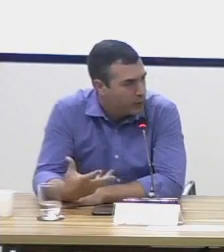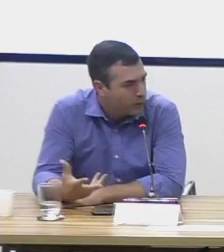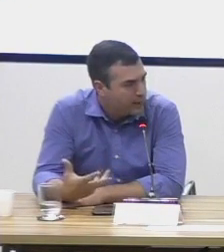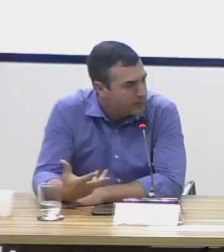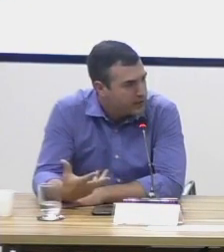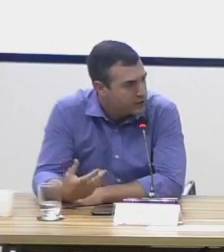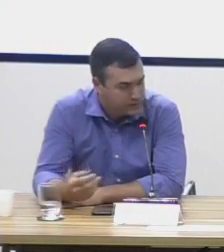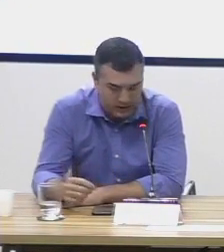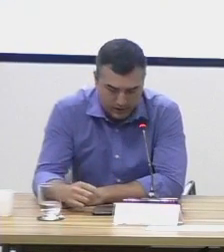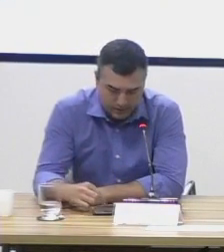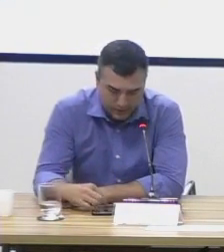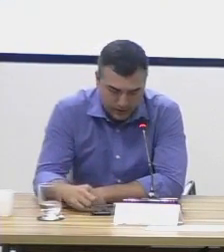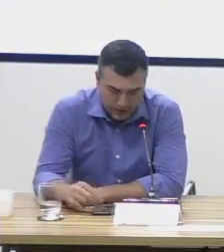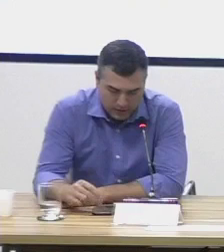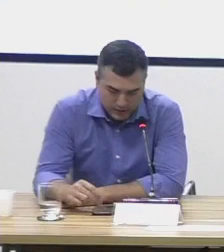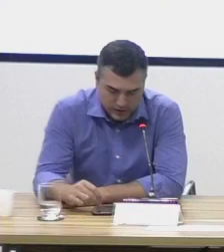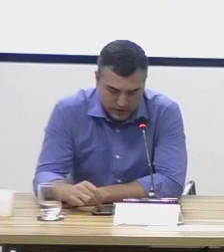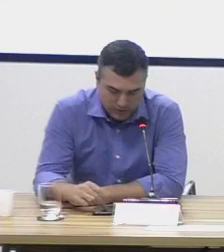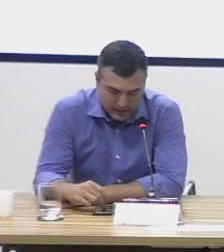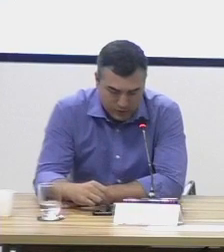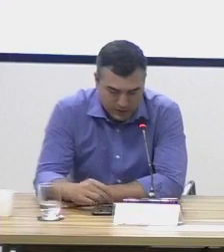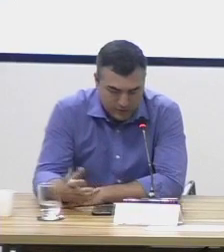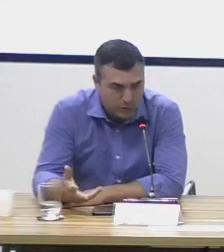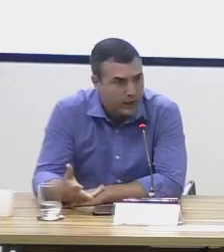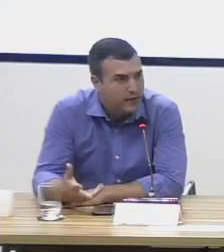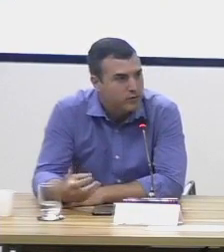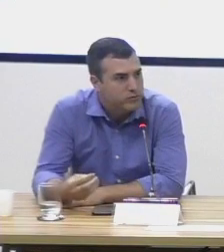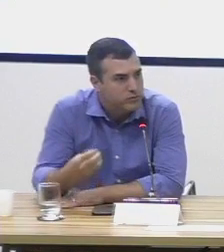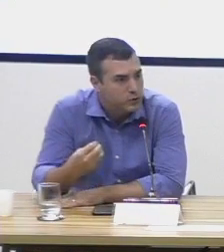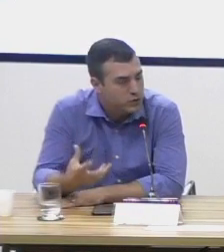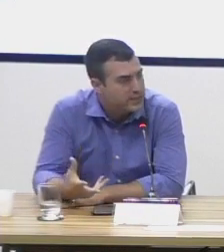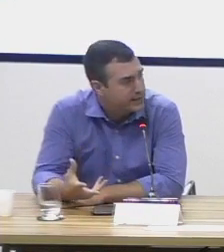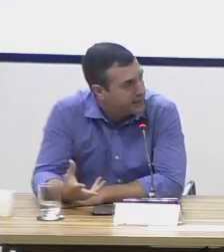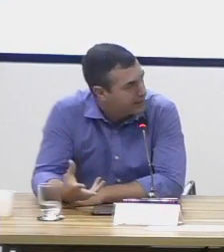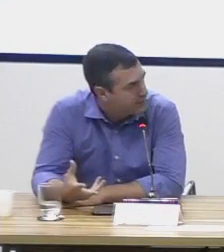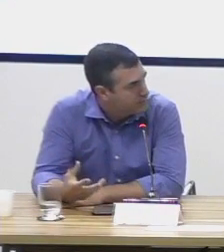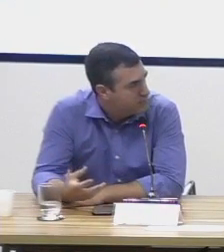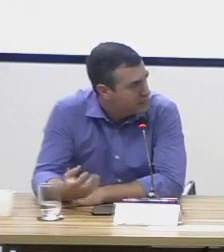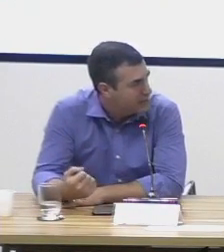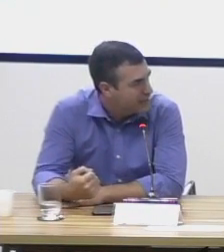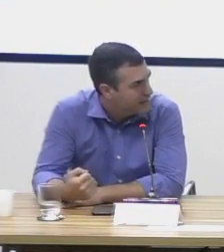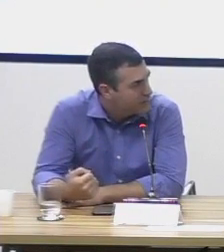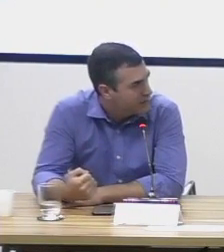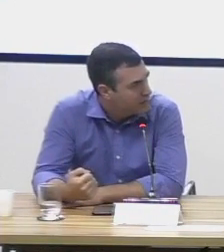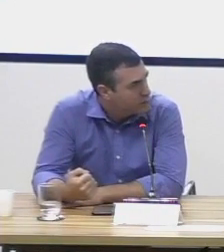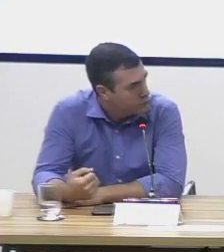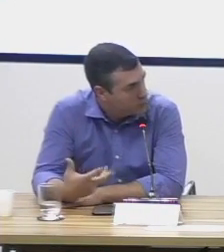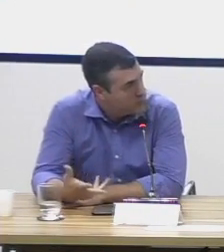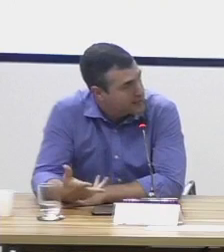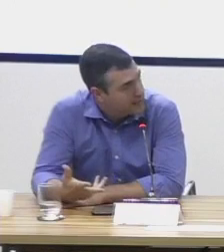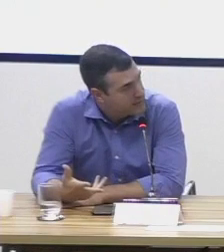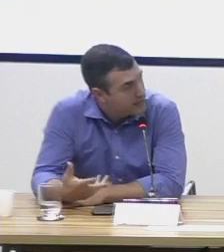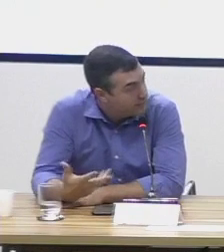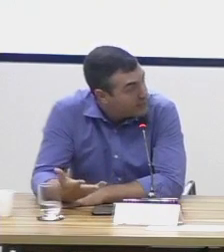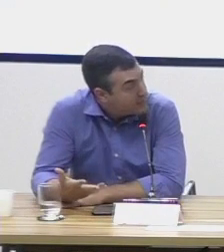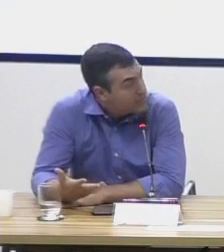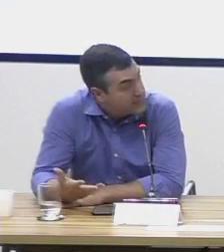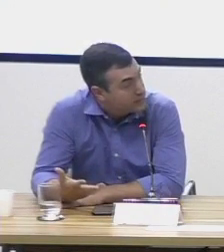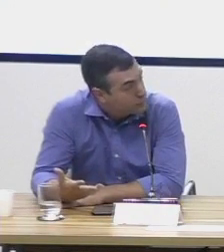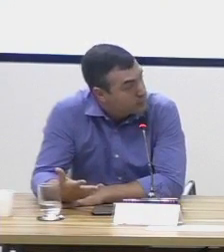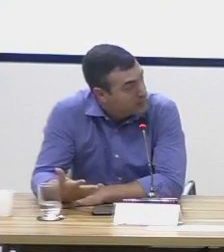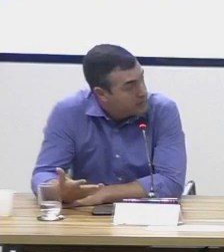é um problema que a gente tem de marco civil, porque ele não trouxe essa clareza, nem o decreto que regulamentou trouxe essa clareza de quem